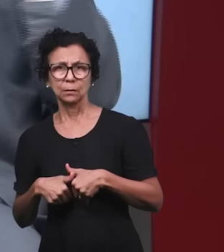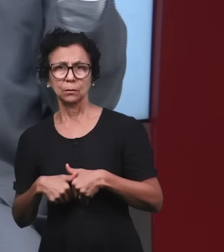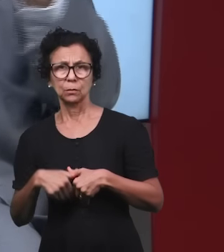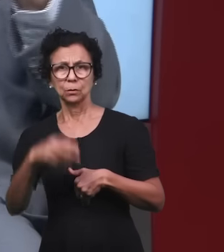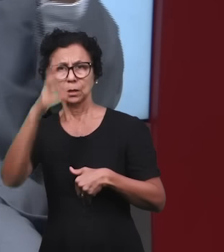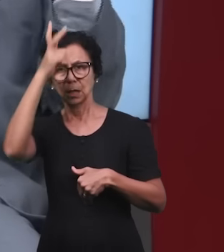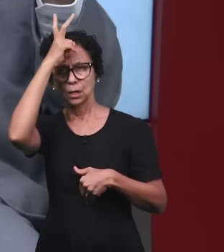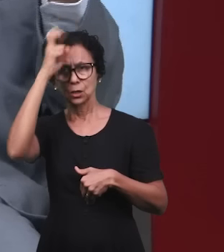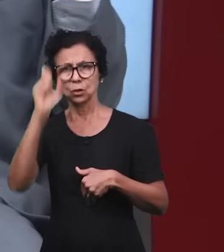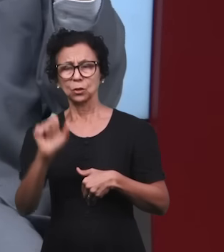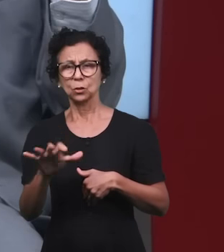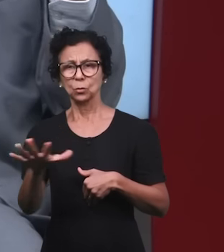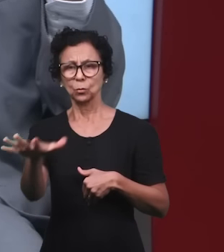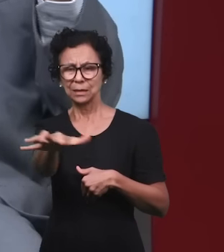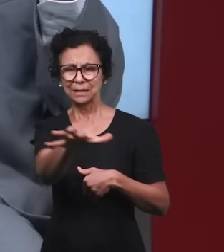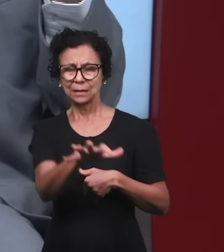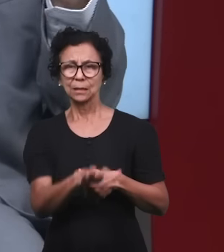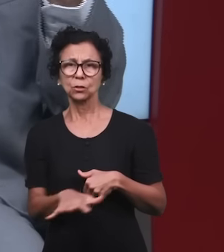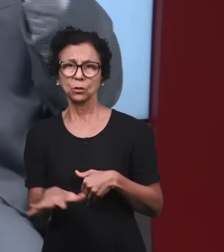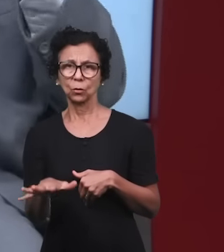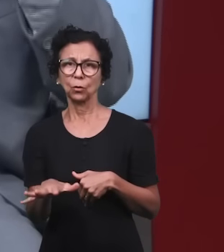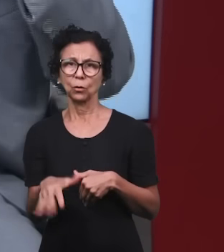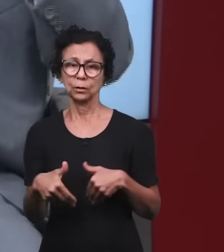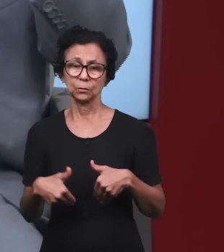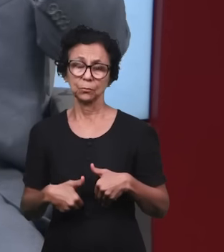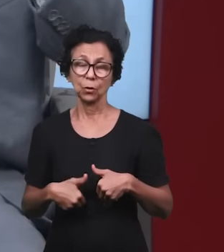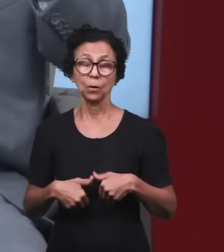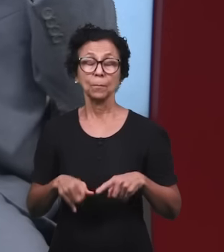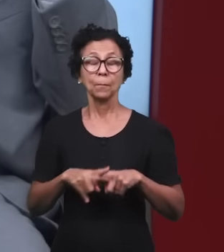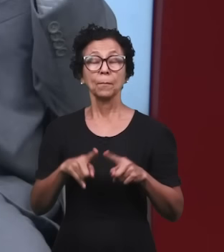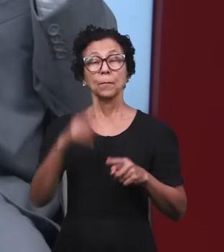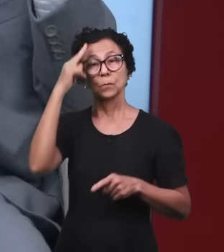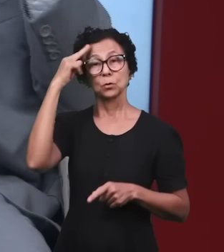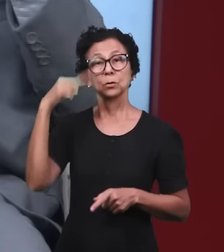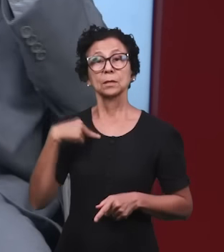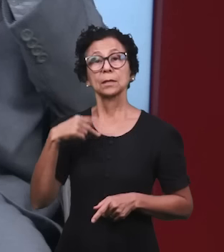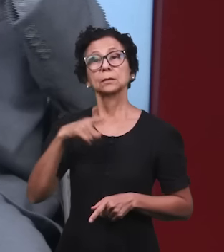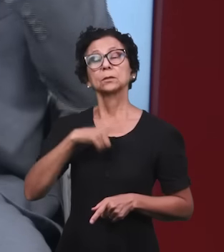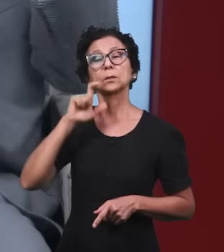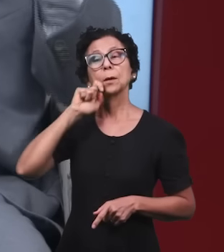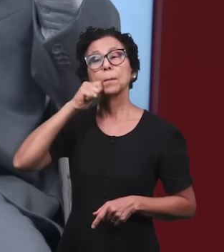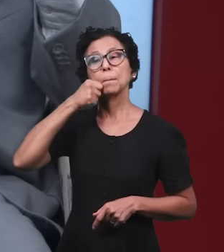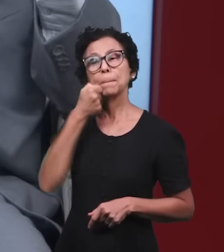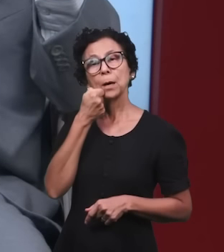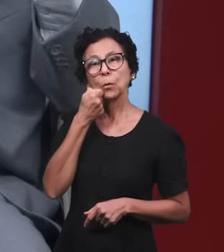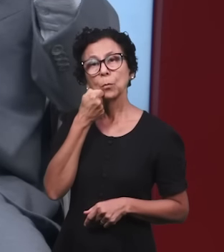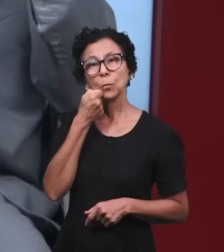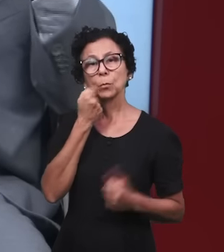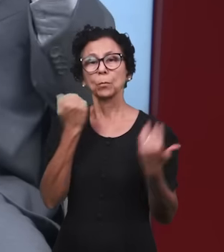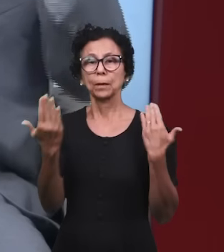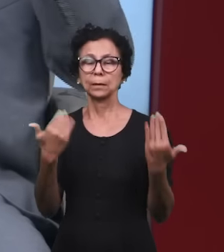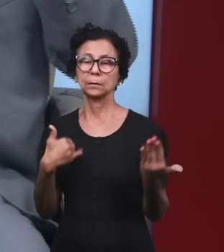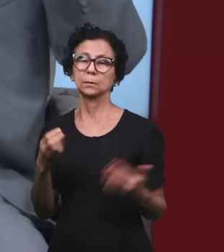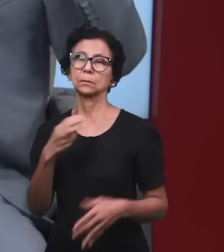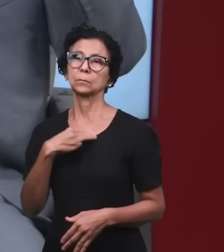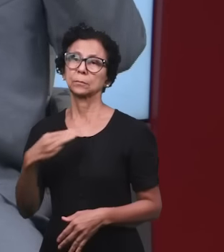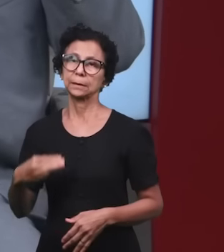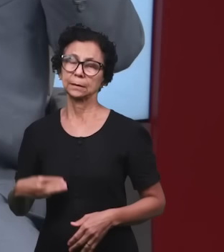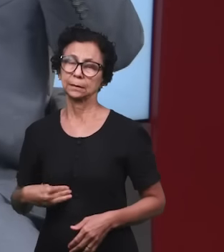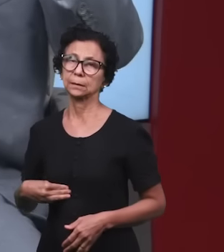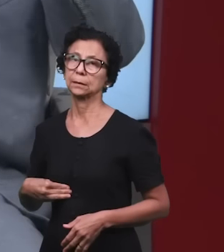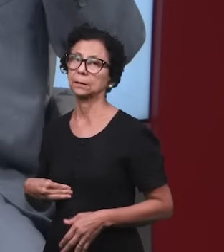o Egito e o restante do mundo ao redor, José dispunha de pão, fazendo outro tipo do Messias, que é